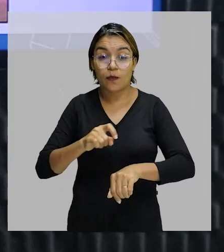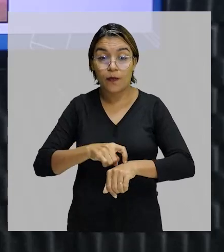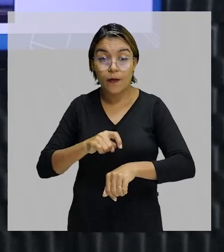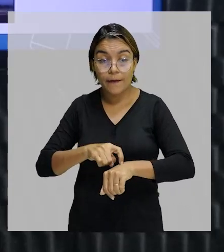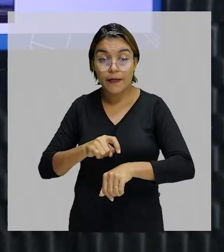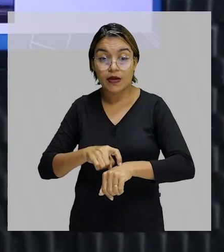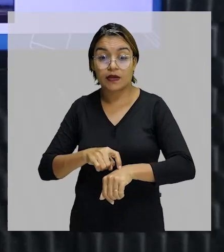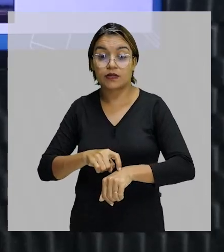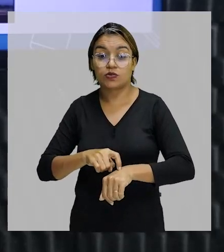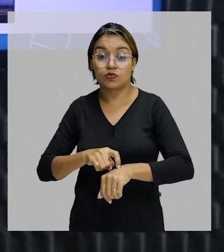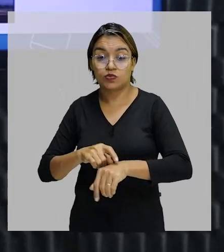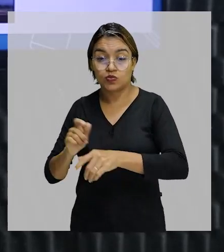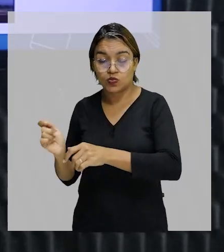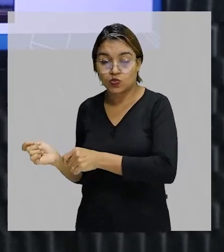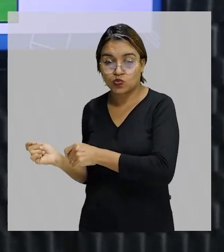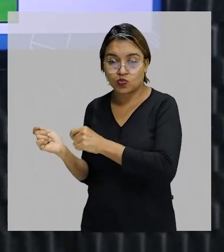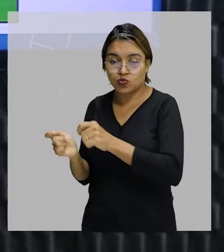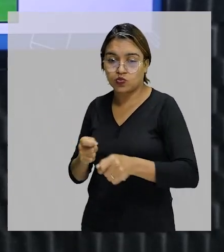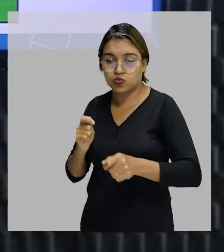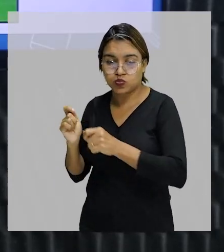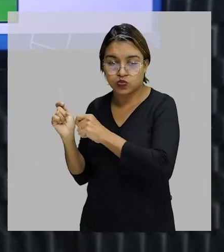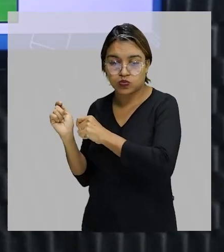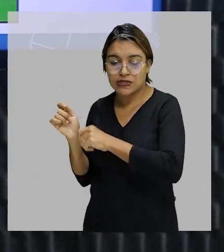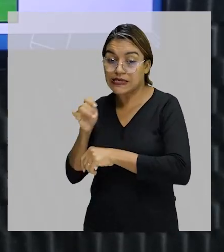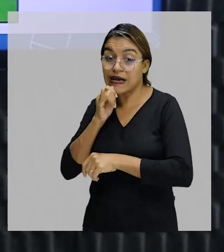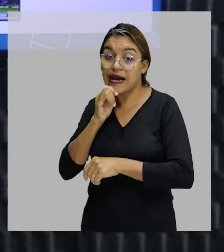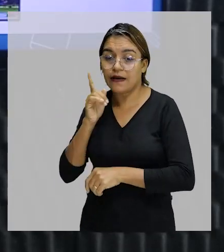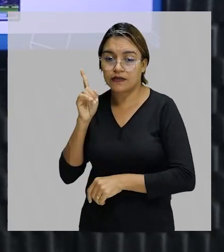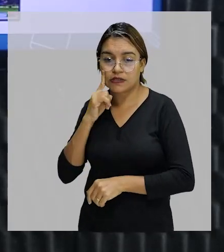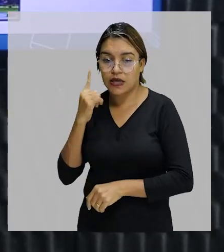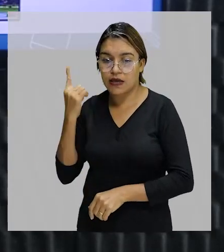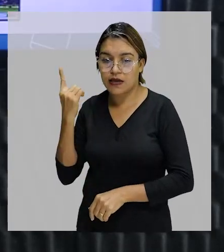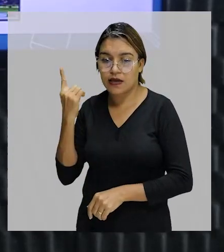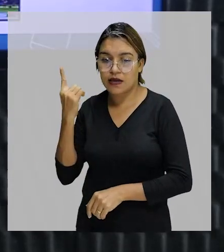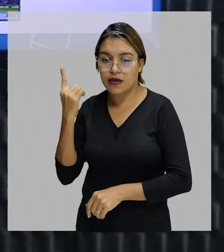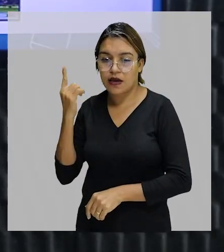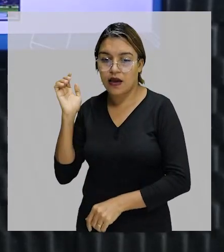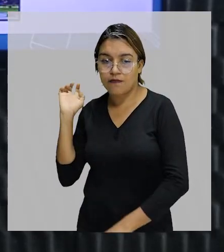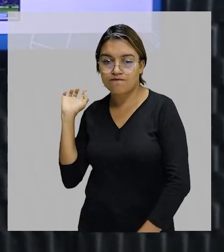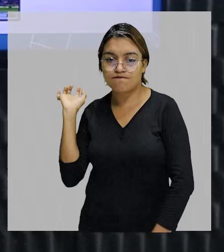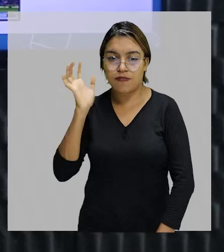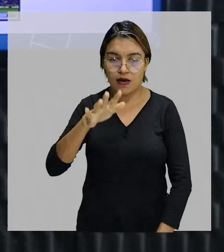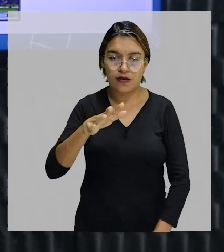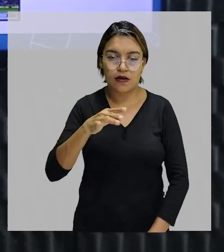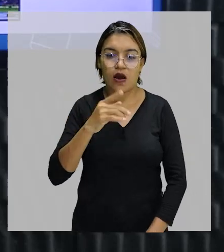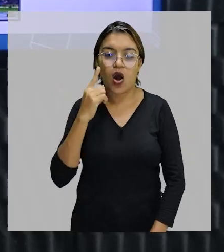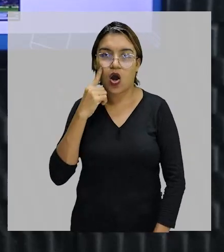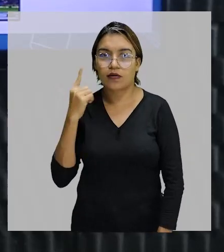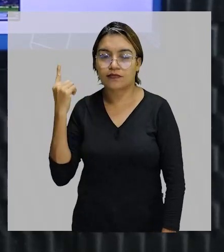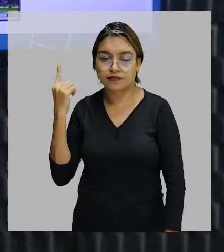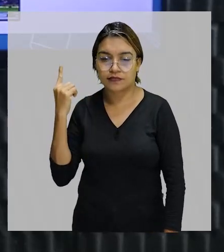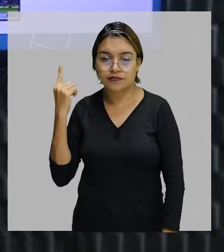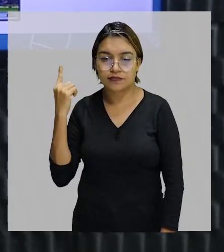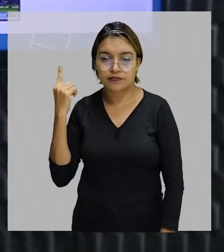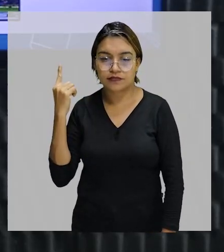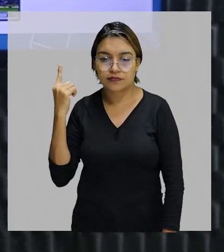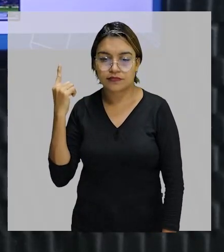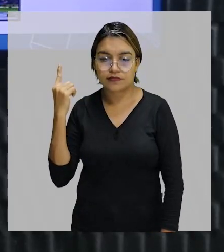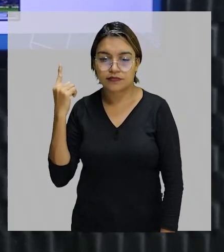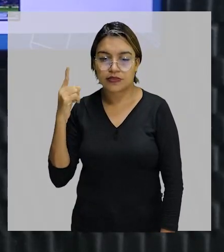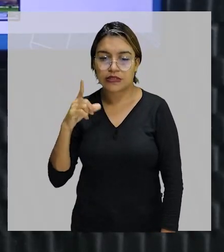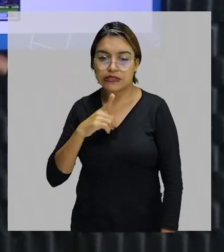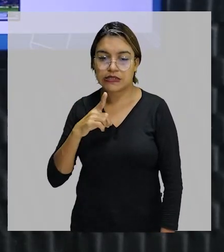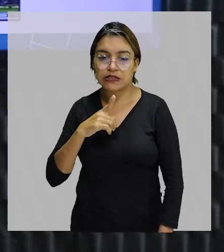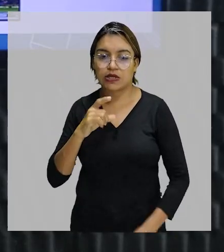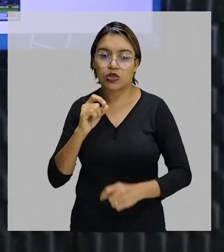temos a preparação, o deslizamento, o arremesso em si e sempre a recuperação, que é o que? Aquela tentativa